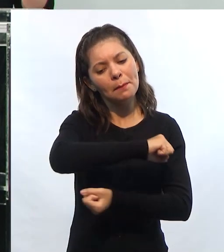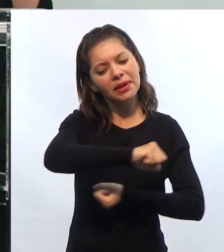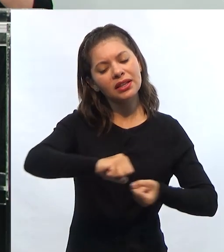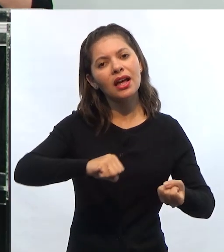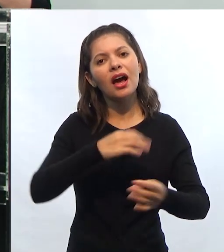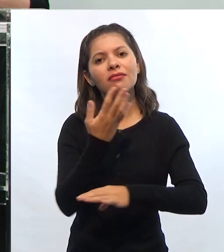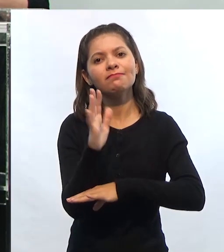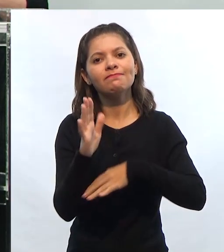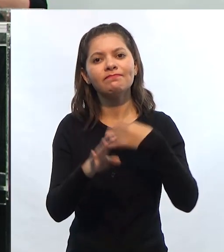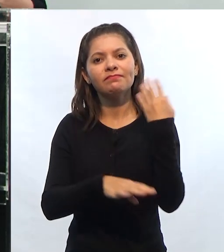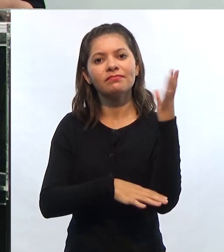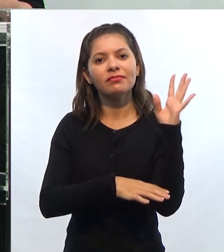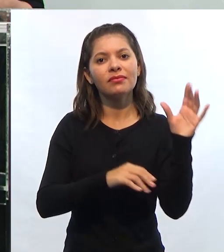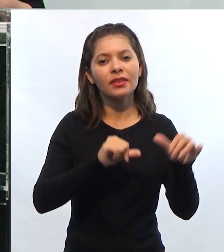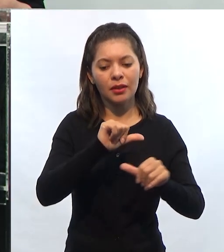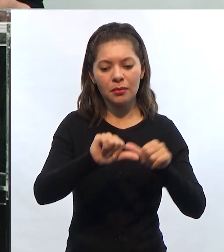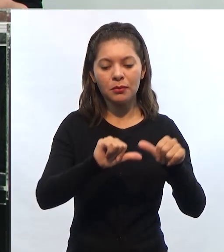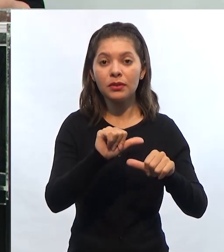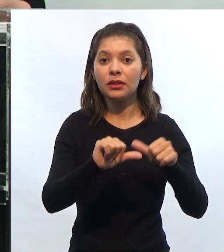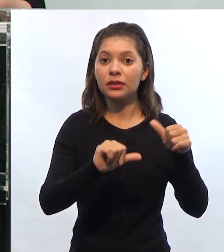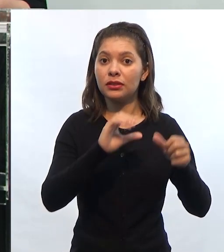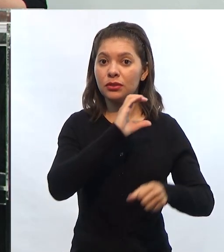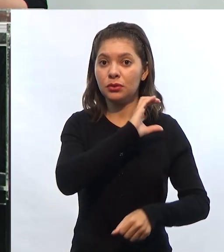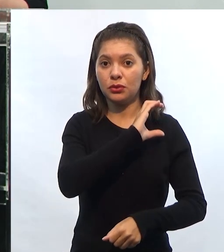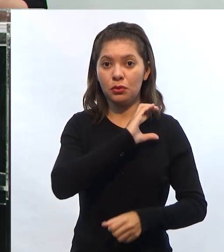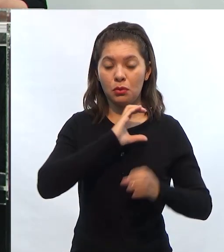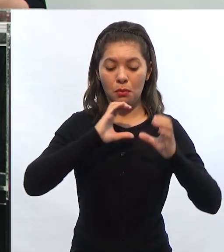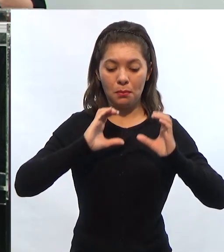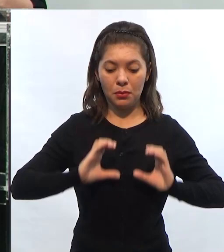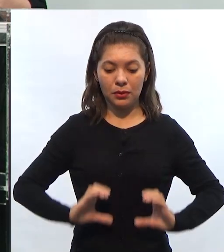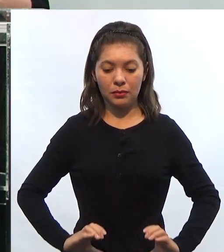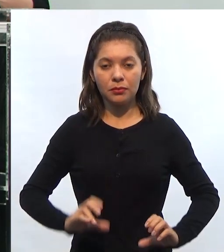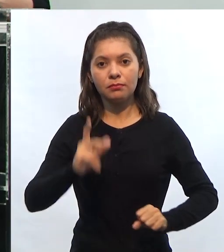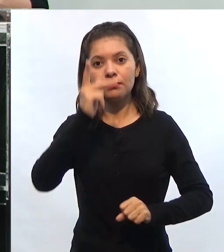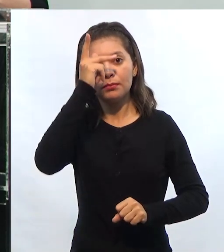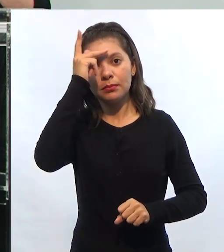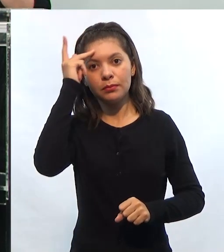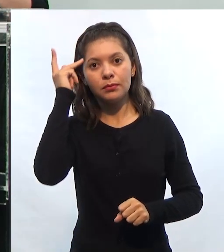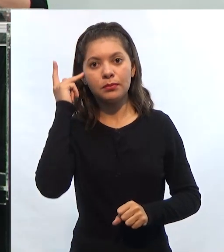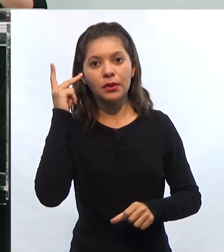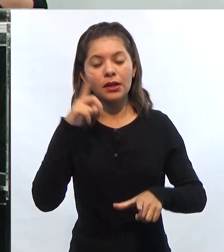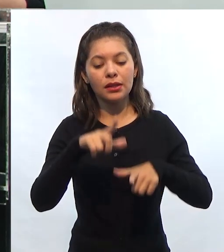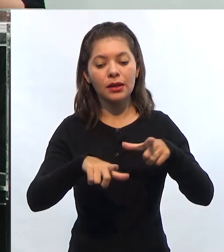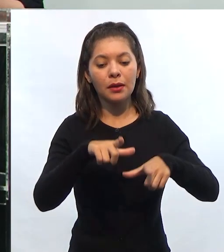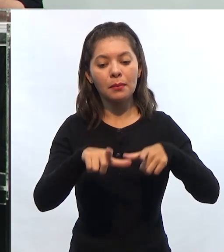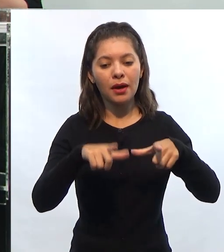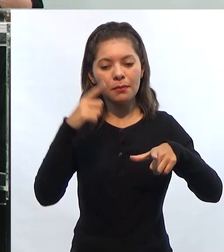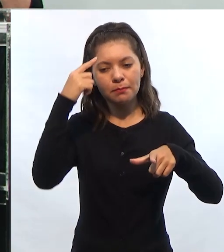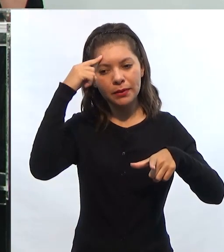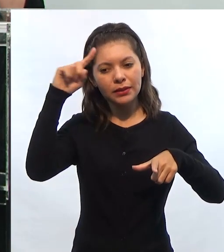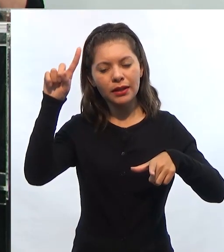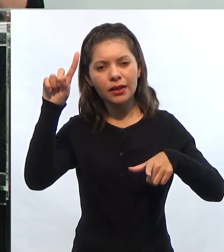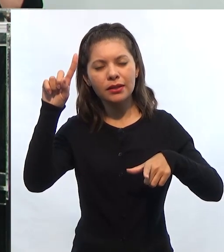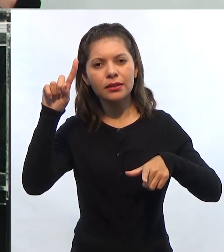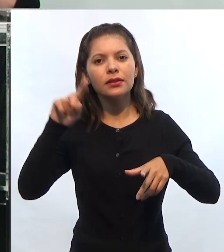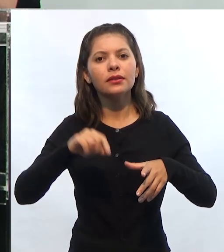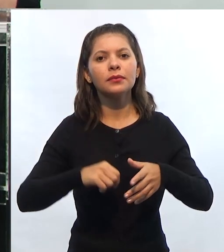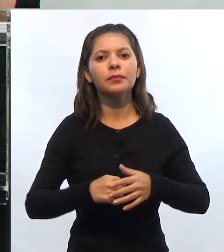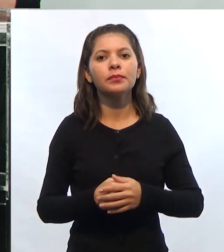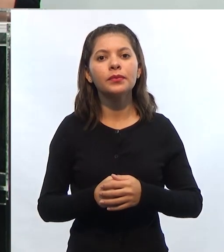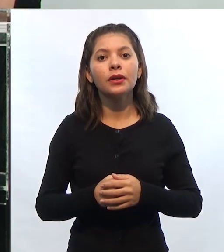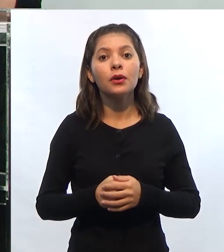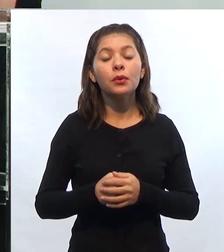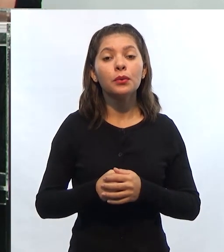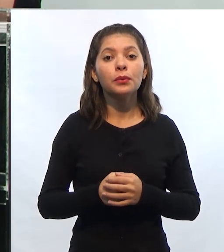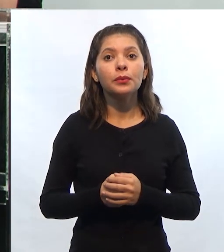e que lidam com a mudança de comportamento das pessoas, né? Elas vão estar trabalhando uma ideia. Então, nesse caso, o nosso